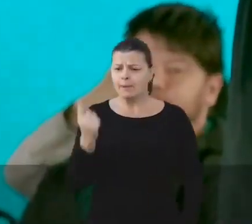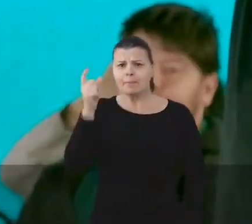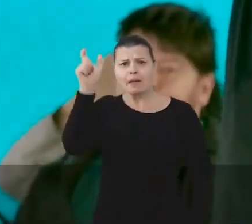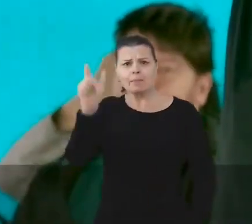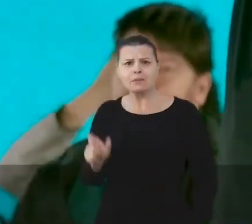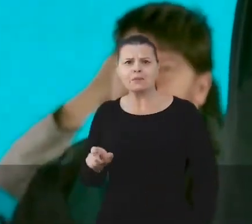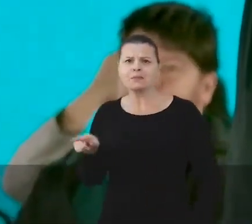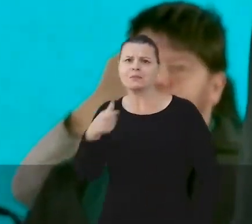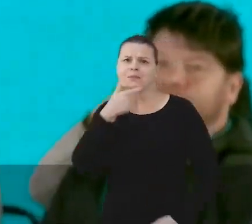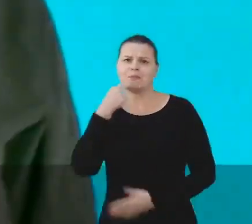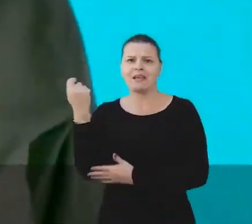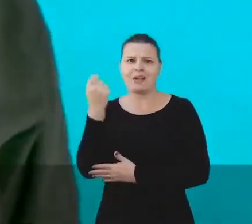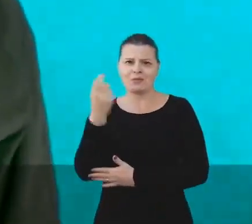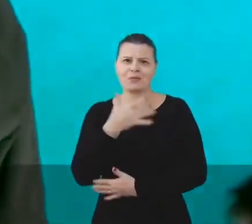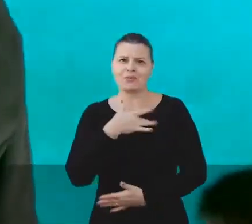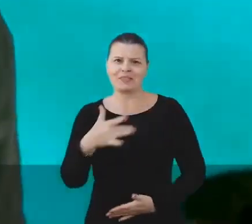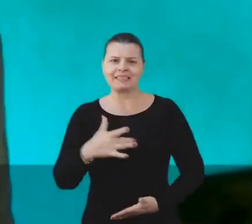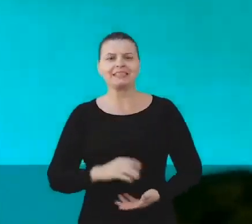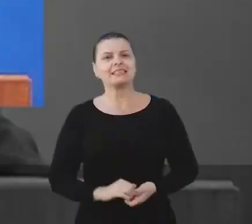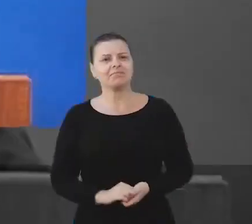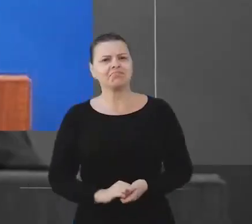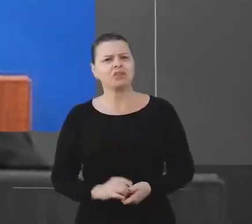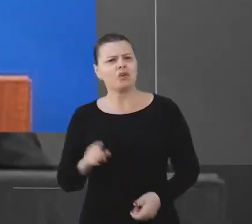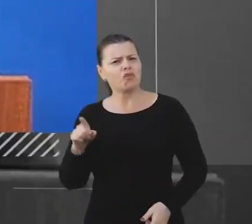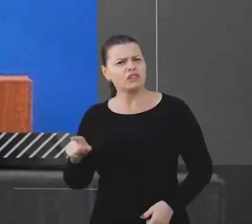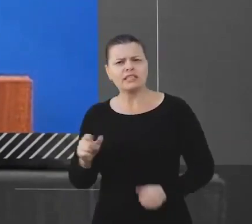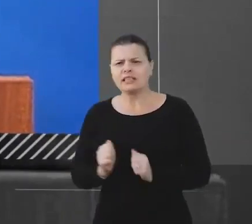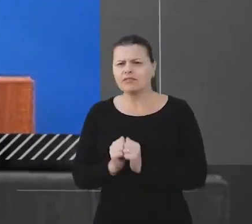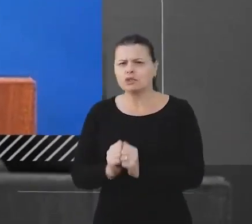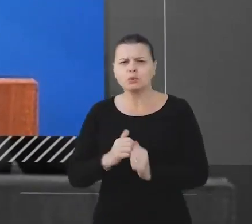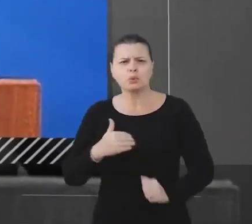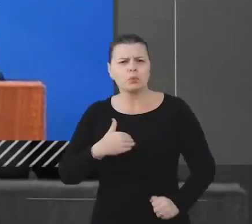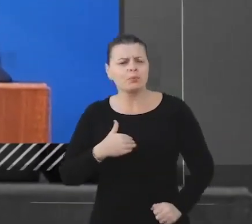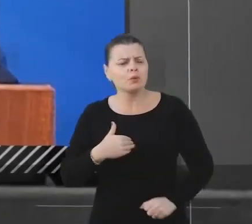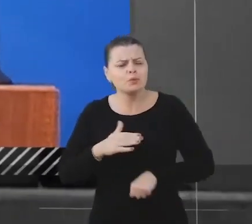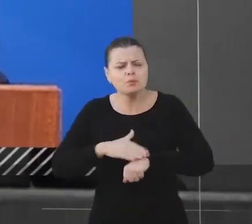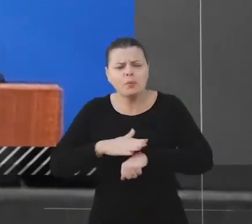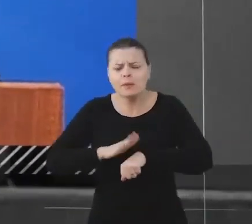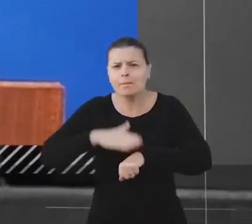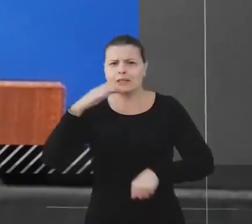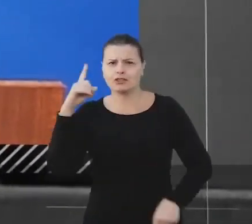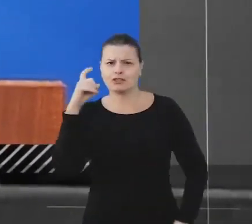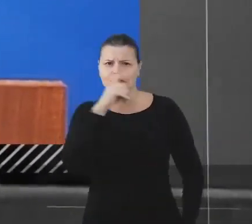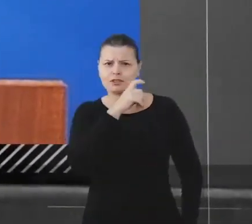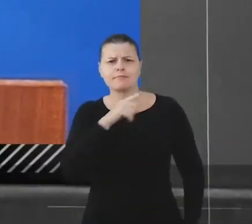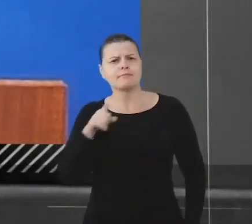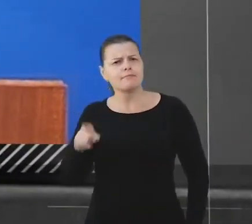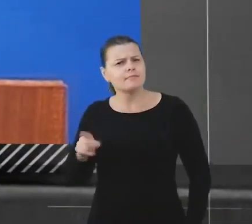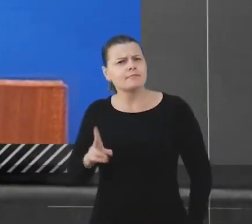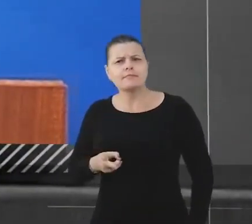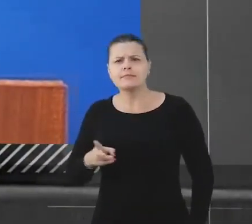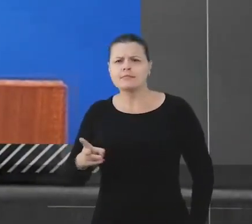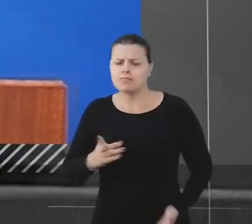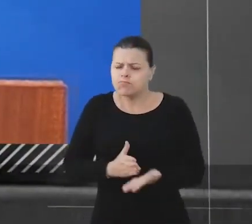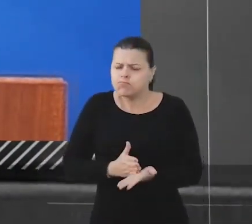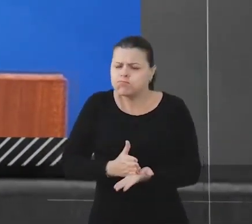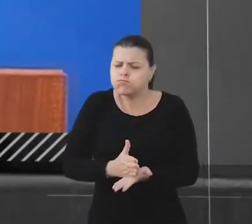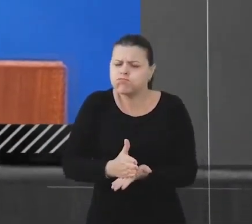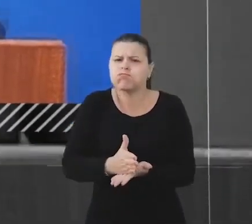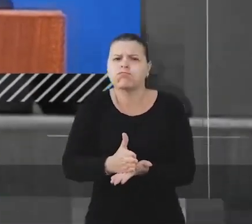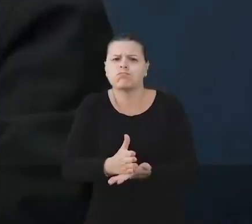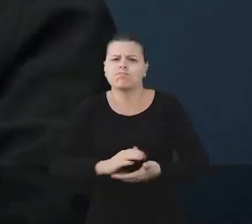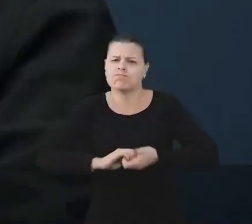A primeira foi um gaúcho, Onyx Lorenzoni. Você esteve comigo nos momentos mais difíceis. Sempre um